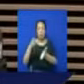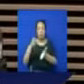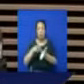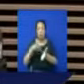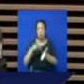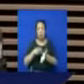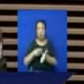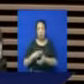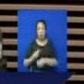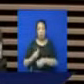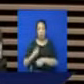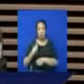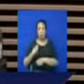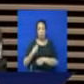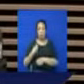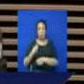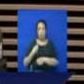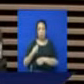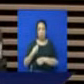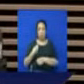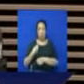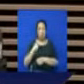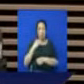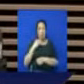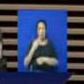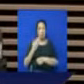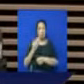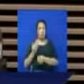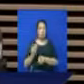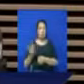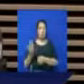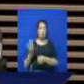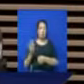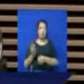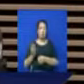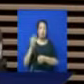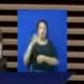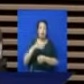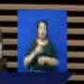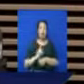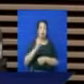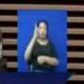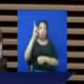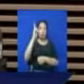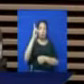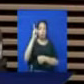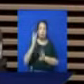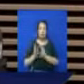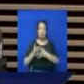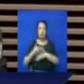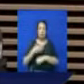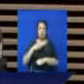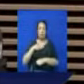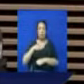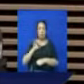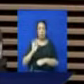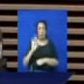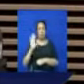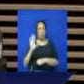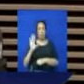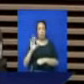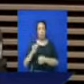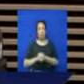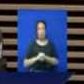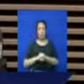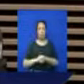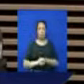a vida. Ninguém vai ao Pai a não ser por mim. Atos diz, nenhum outro nome é dado em cima nos céus, embaixo na